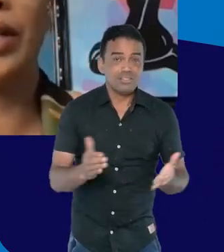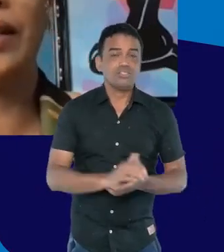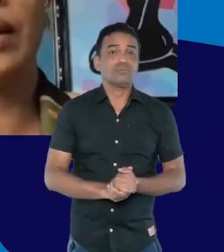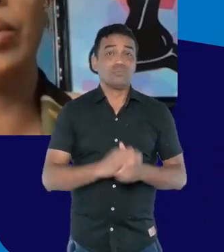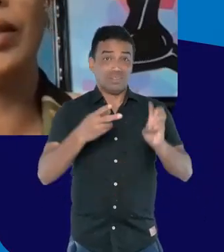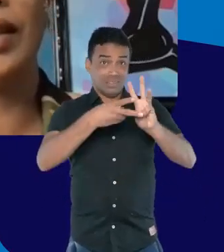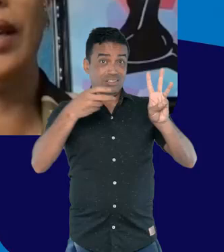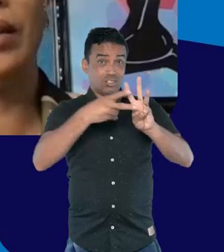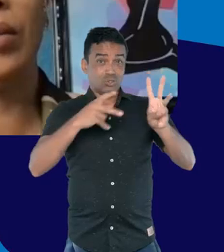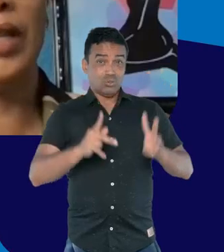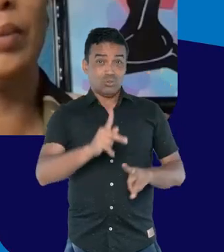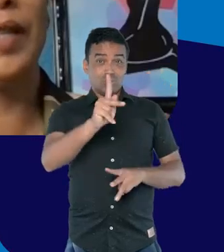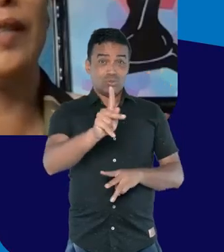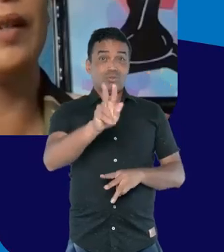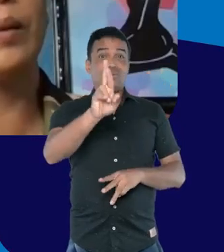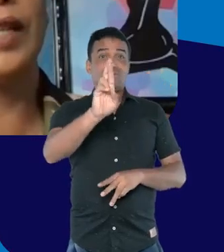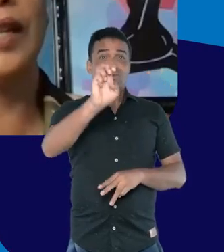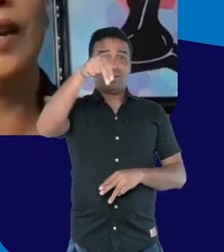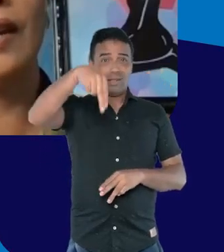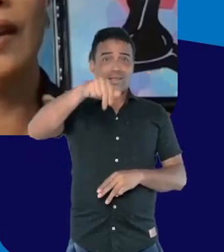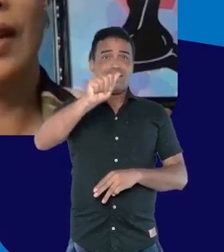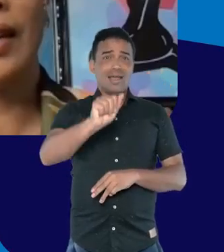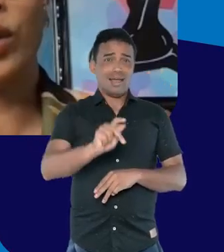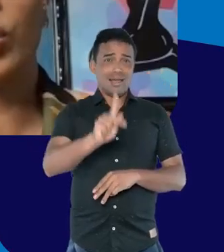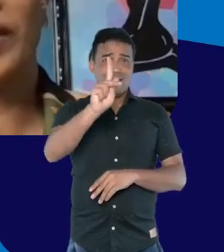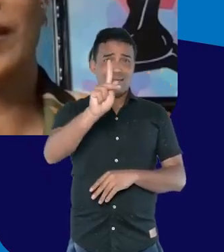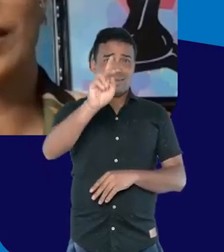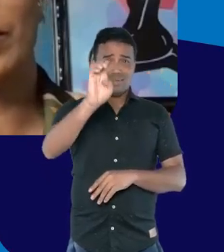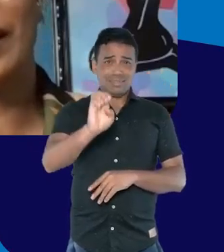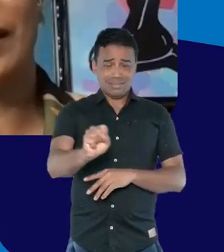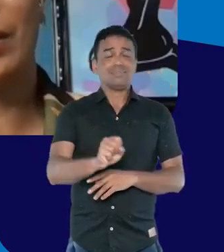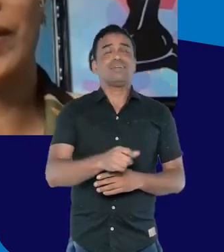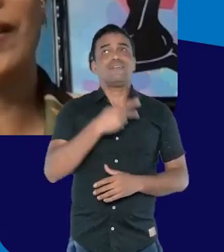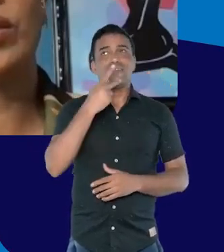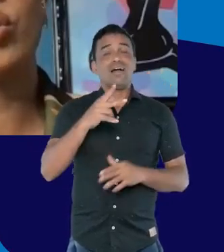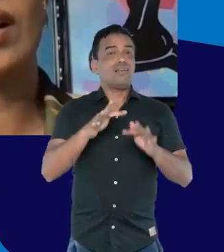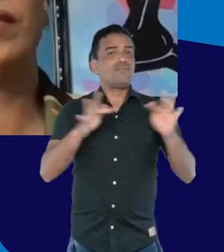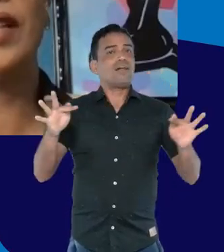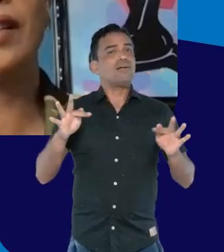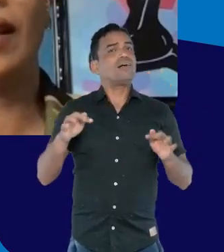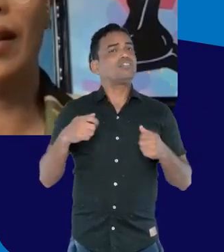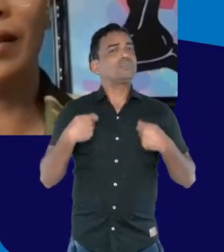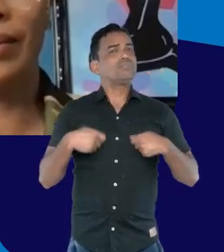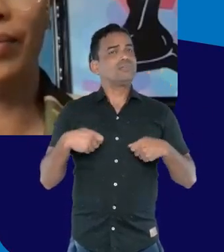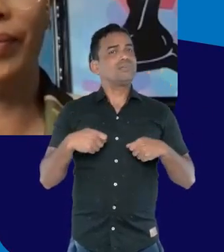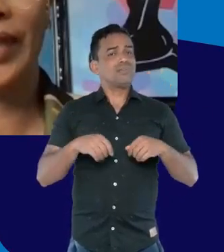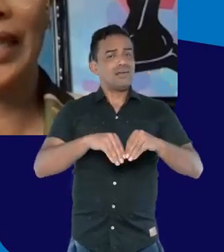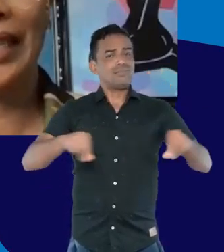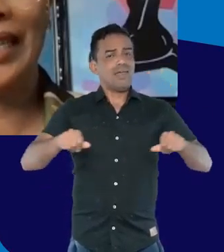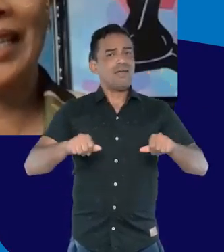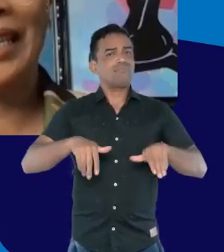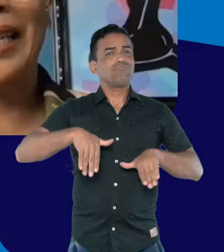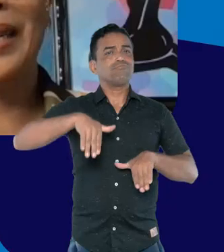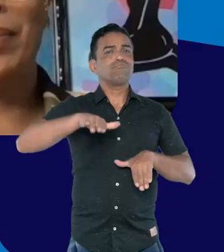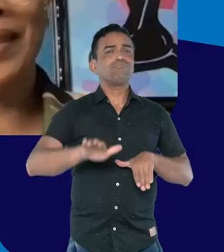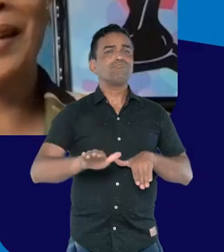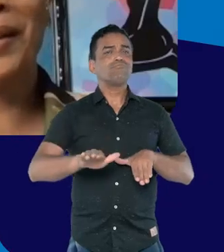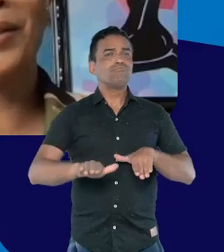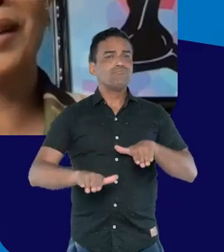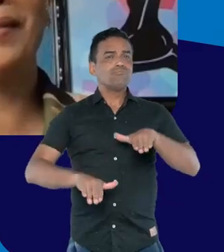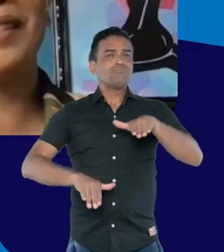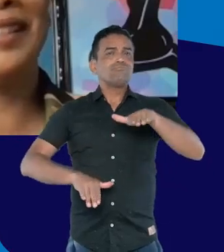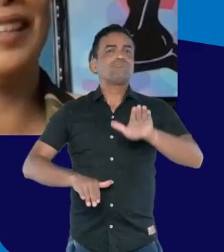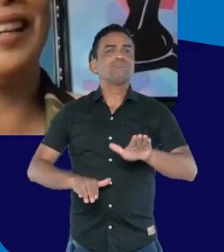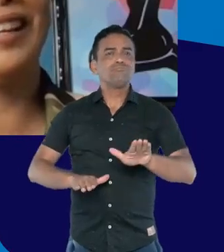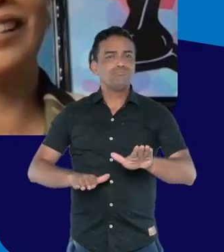Krenaks, por exemplo, têm uma expressão que é que a gente precisa aprender a pisar suave na terra. E